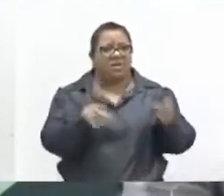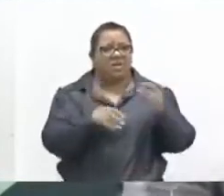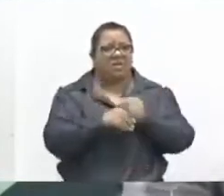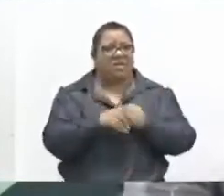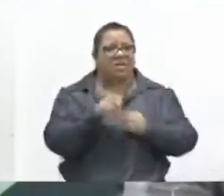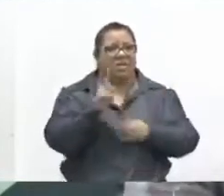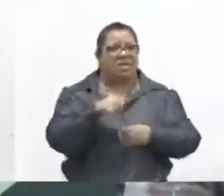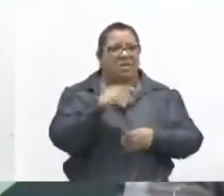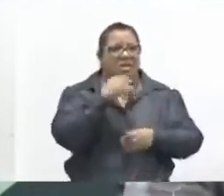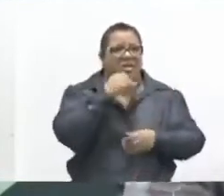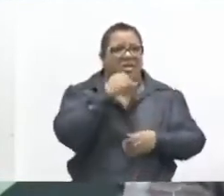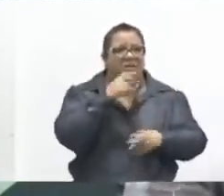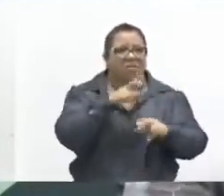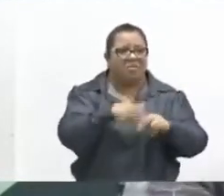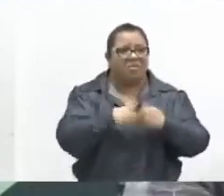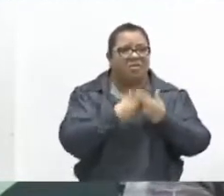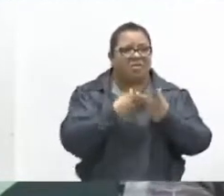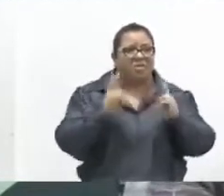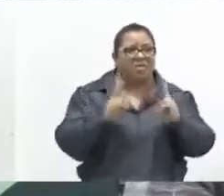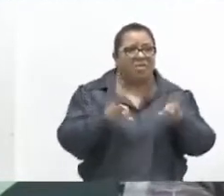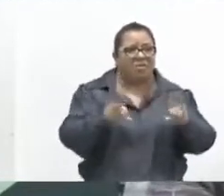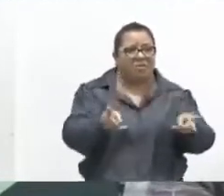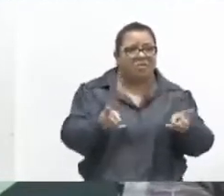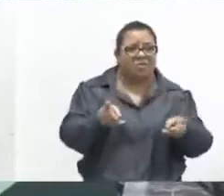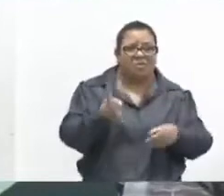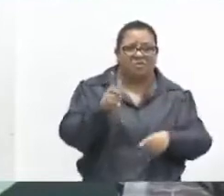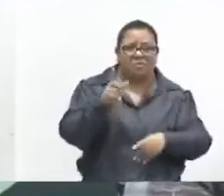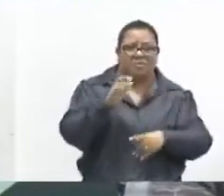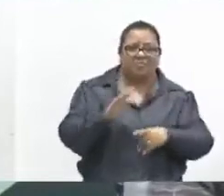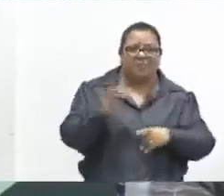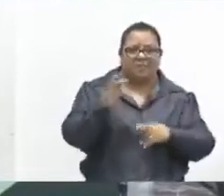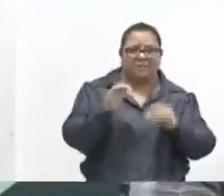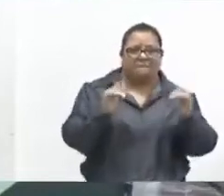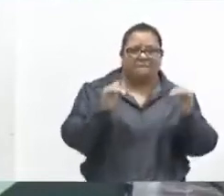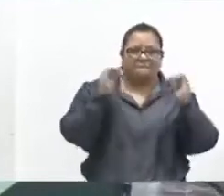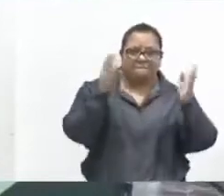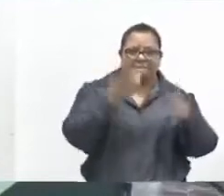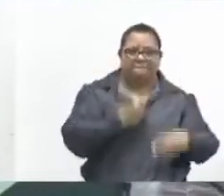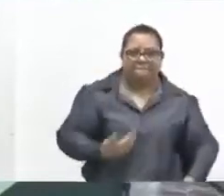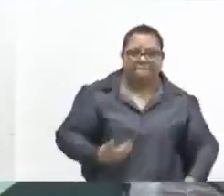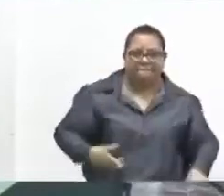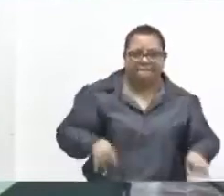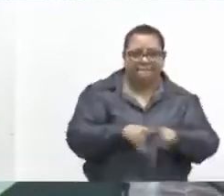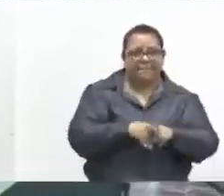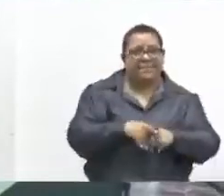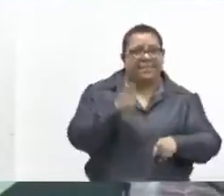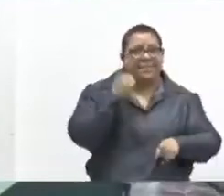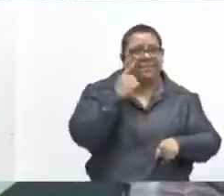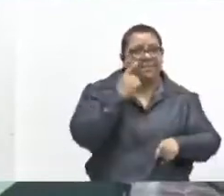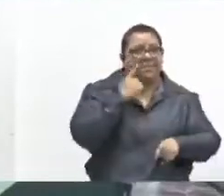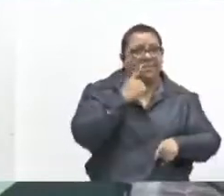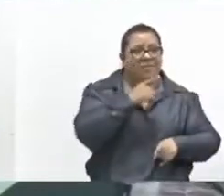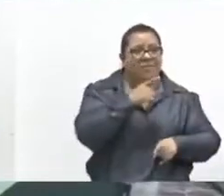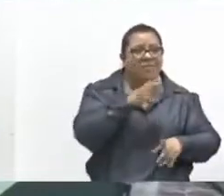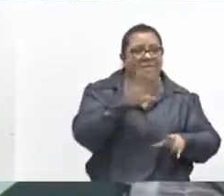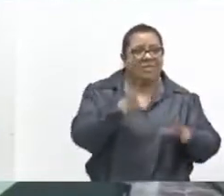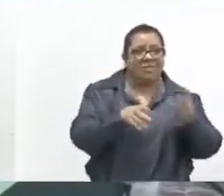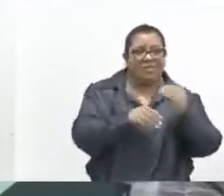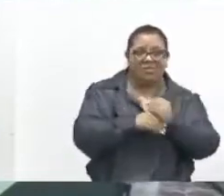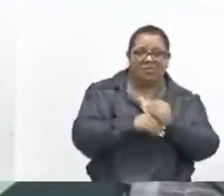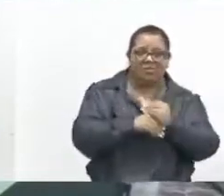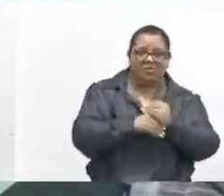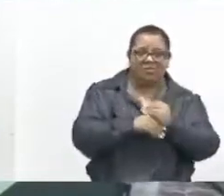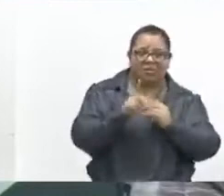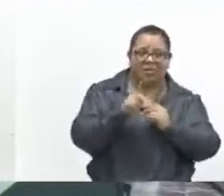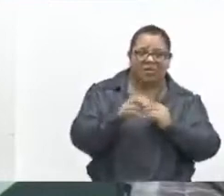é democratizar as condições de permanência dos jovens na educação superior pública estadual, e aí nós vamos também fazer um adendo para a educação